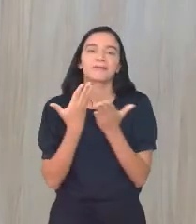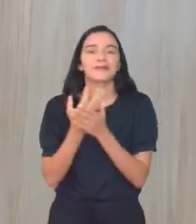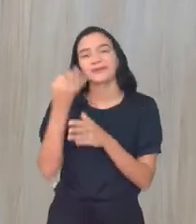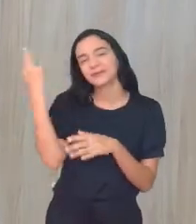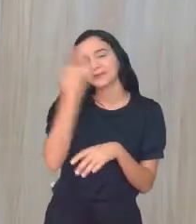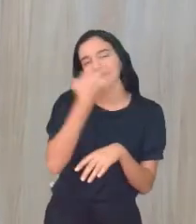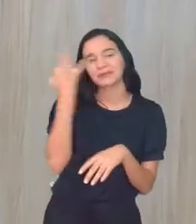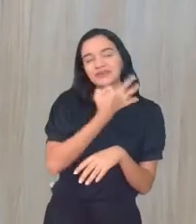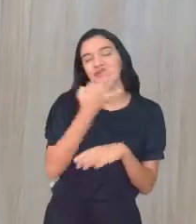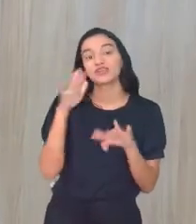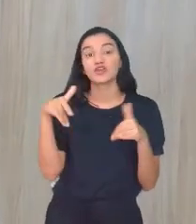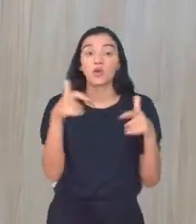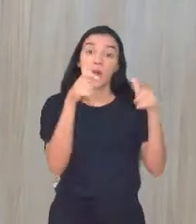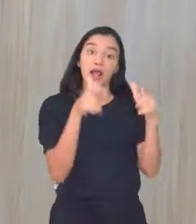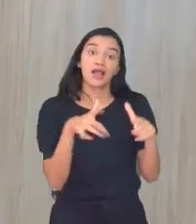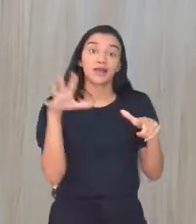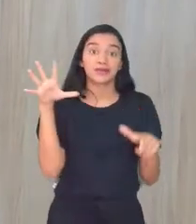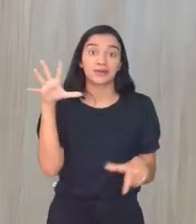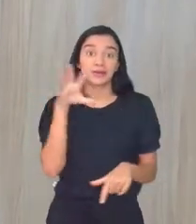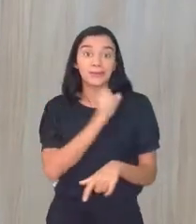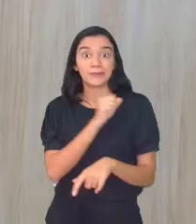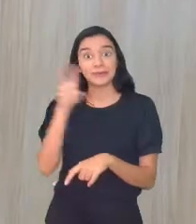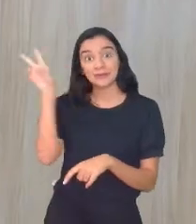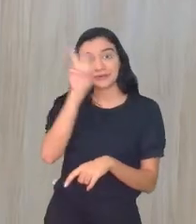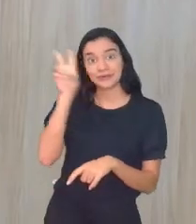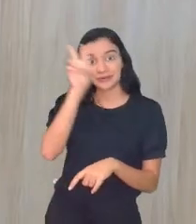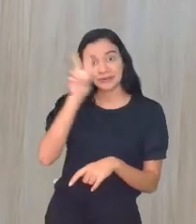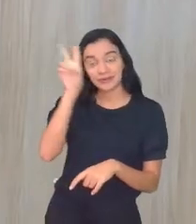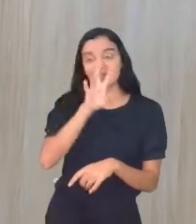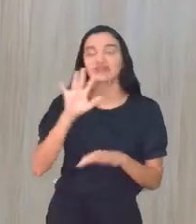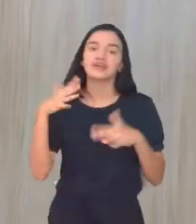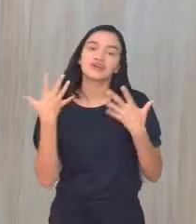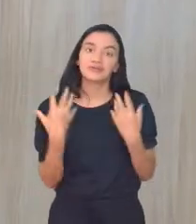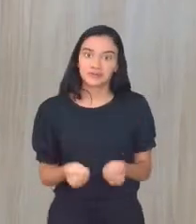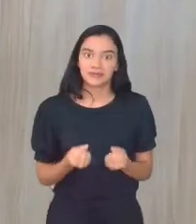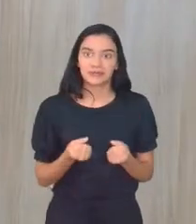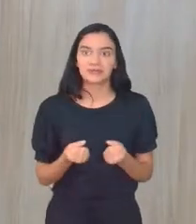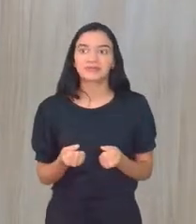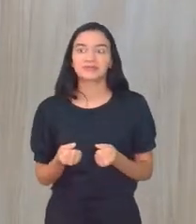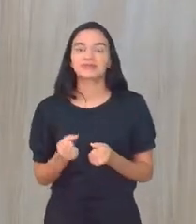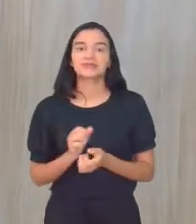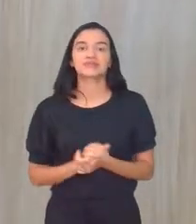de um lugar que eu amo e que conta a história do Recife. Vamos lá?